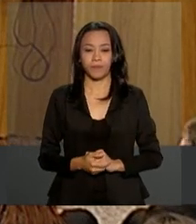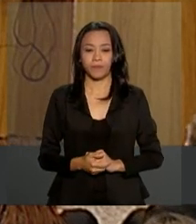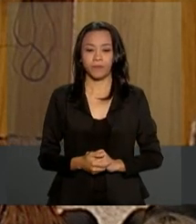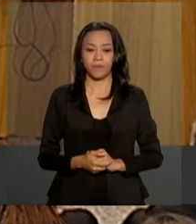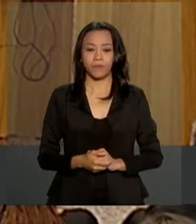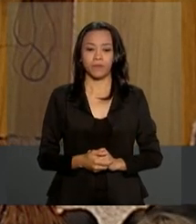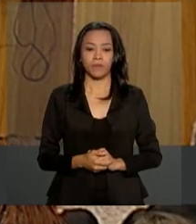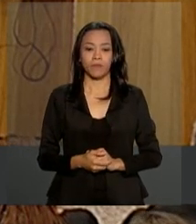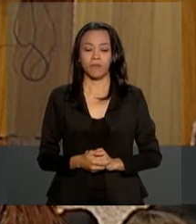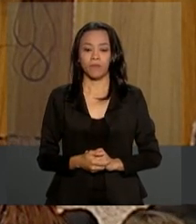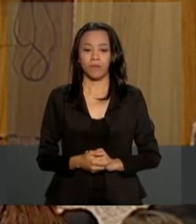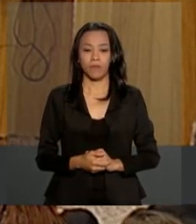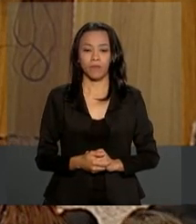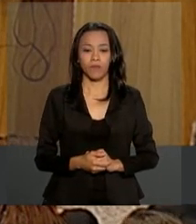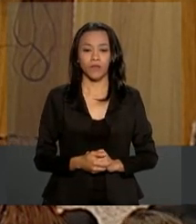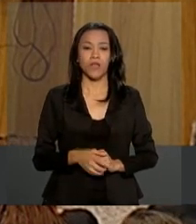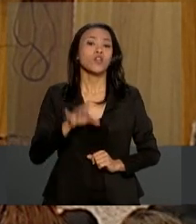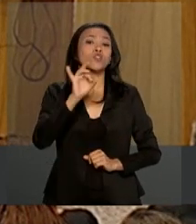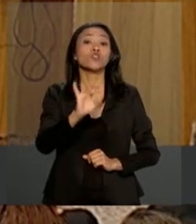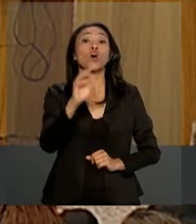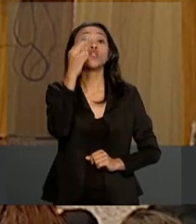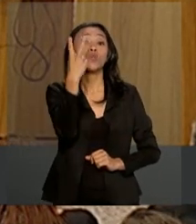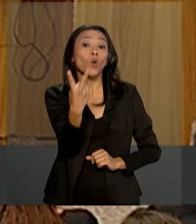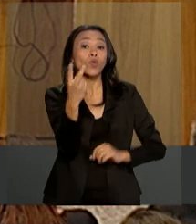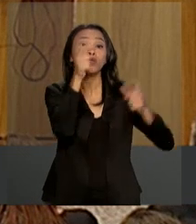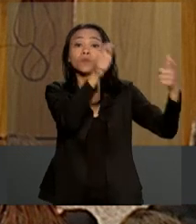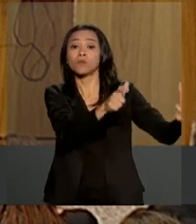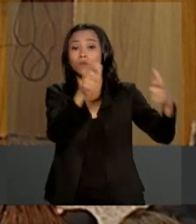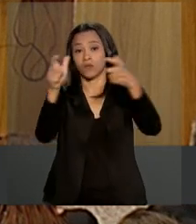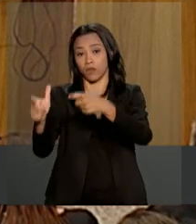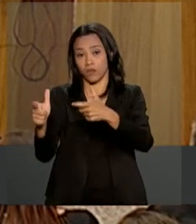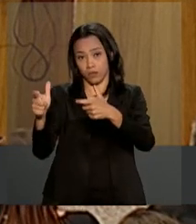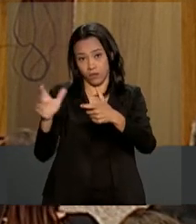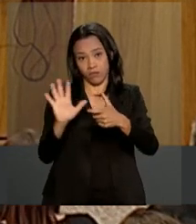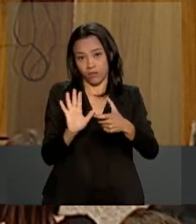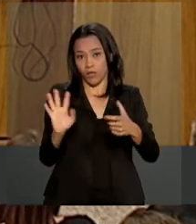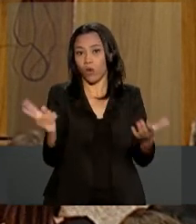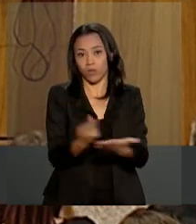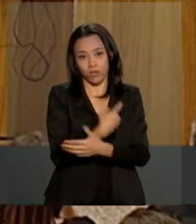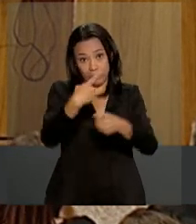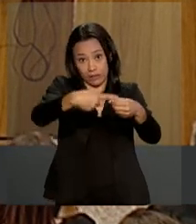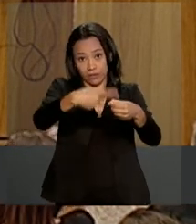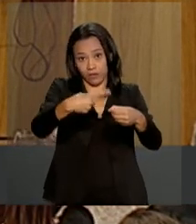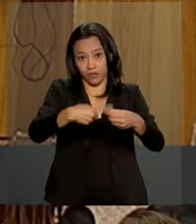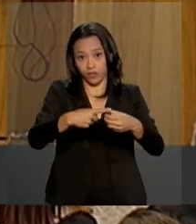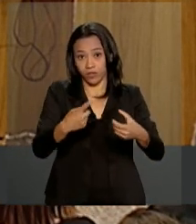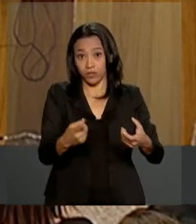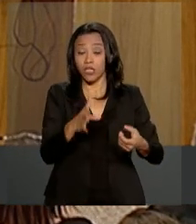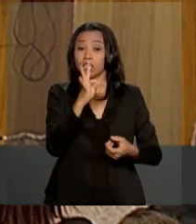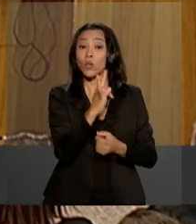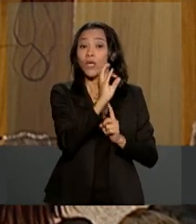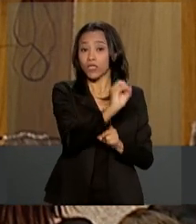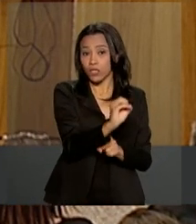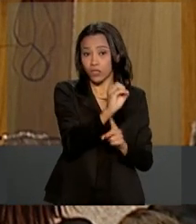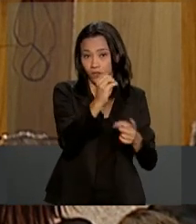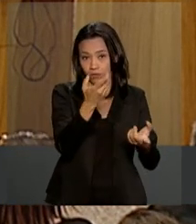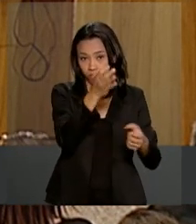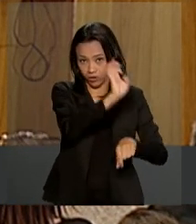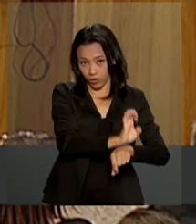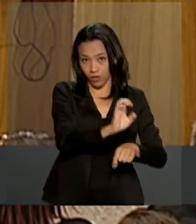isso não só dois locais dessas cidades do tocantins e